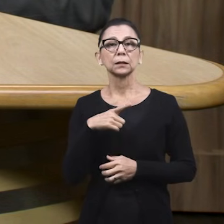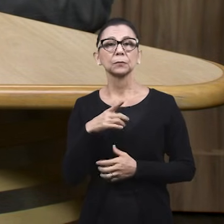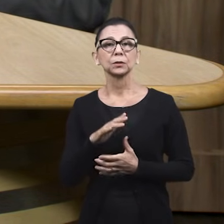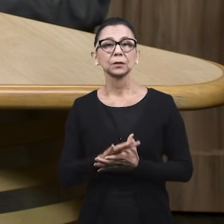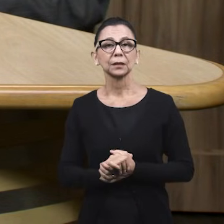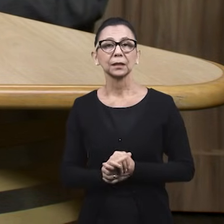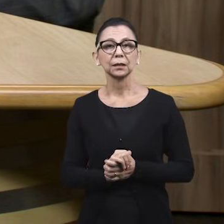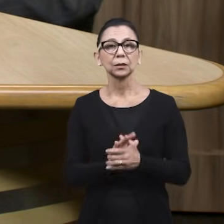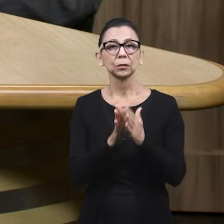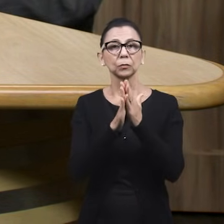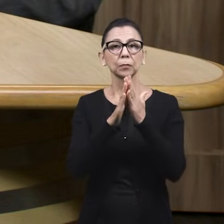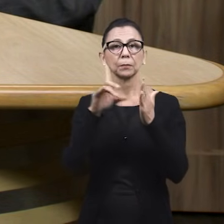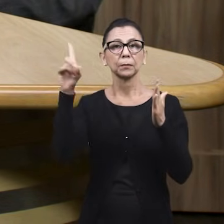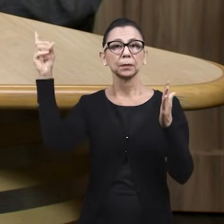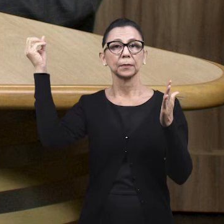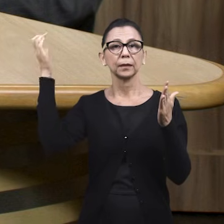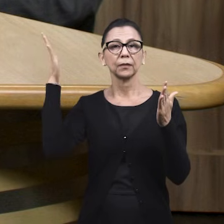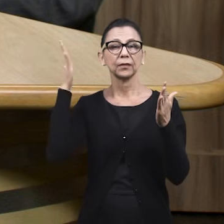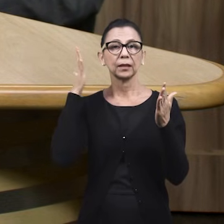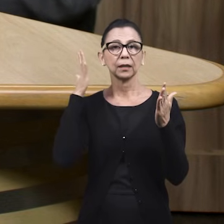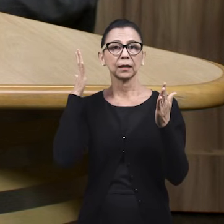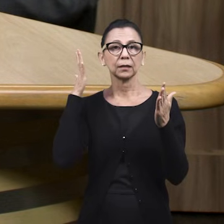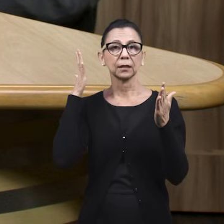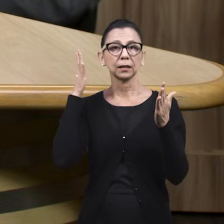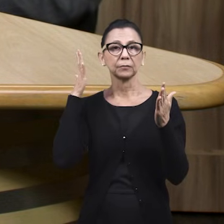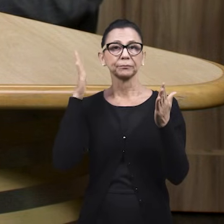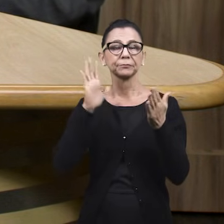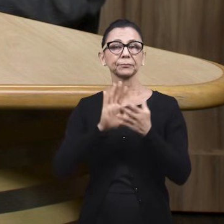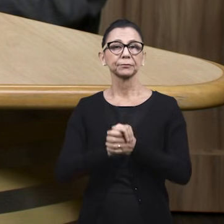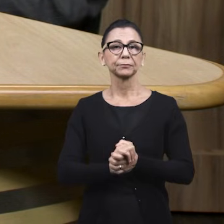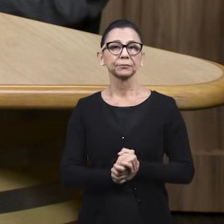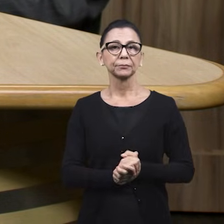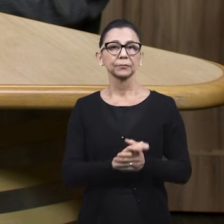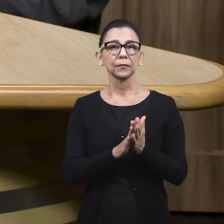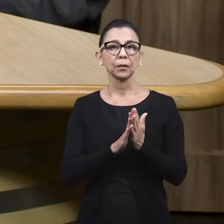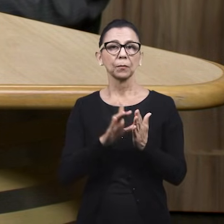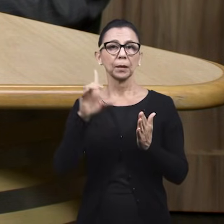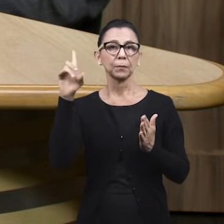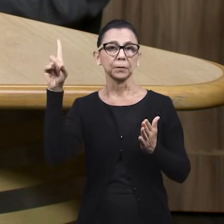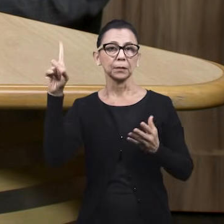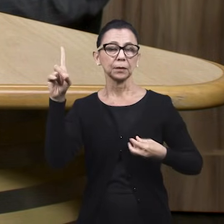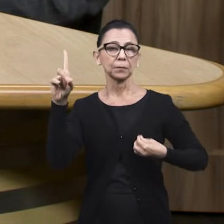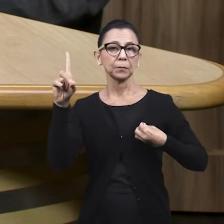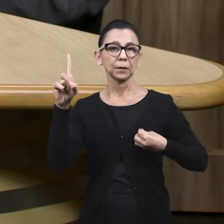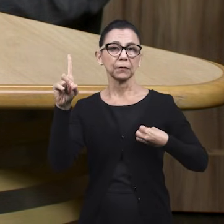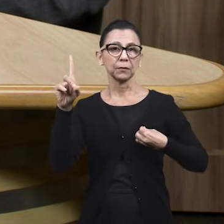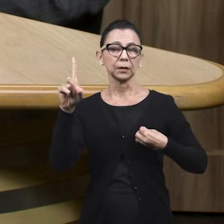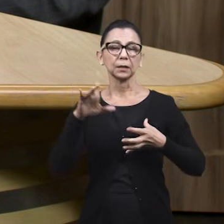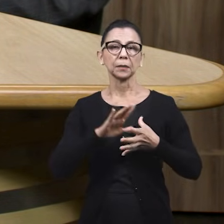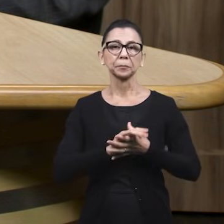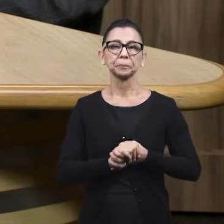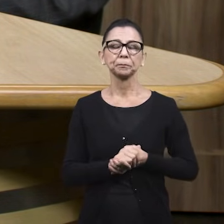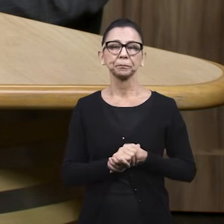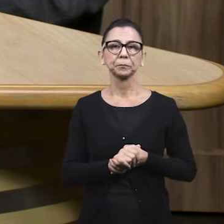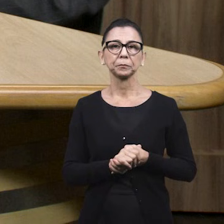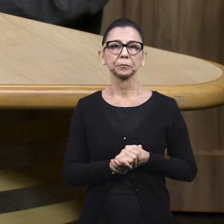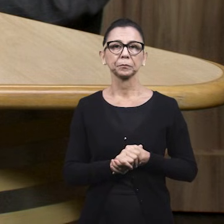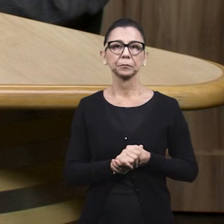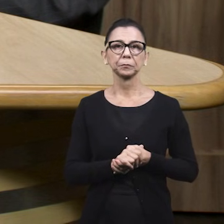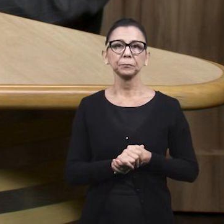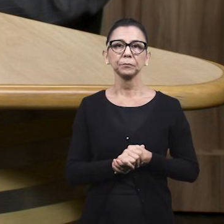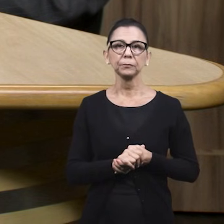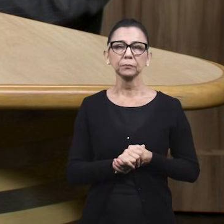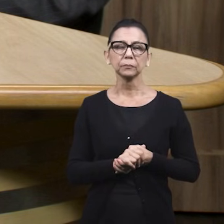da palavra da vida, né? Essa aqui é a palavra da vida. Mas